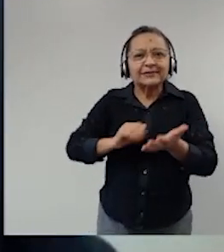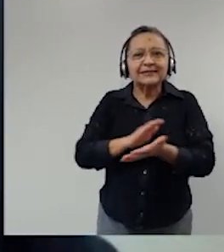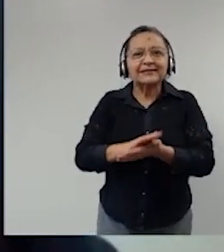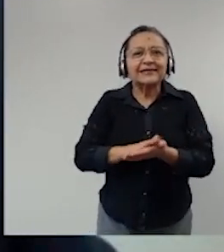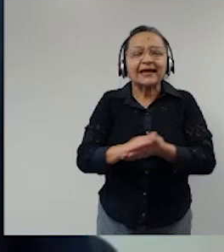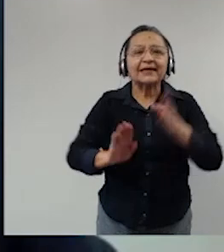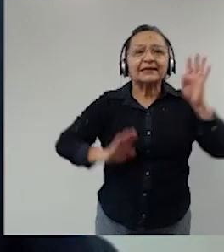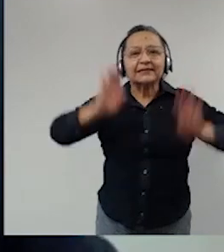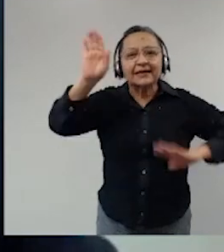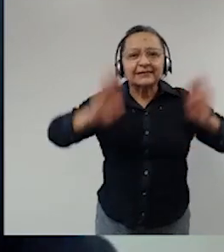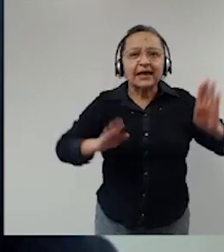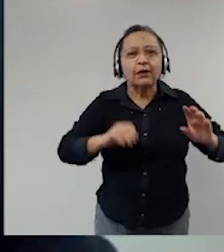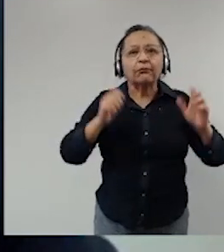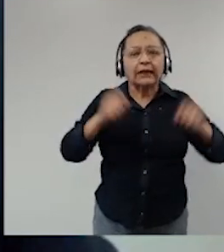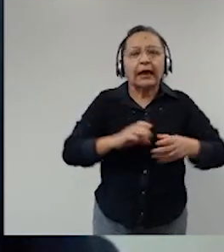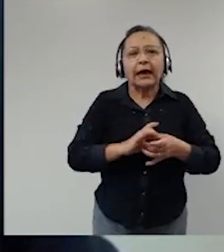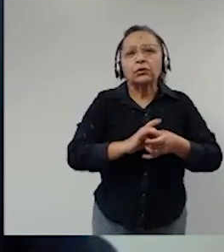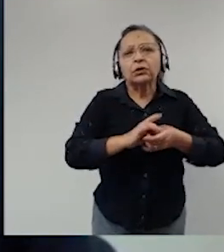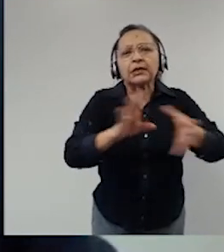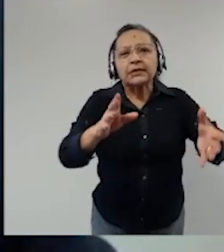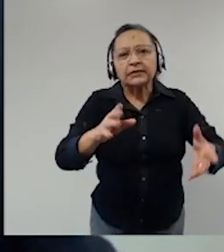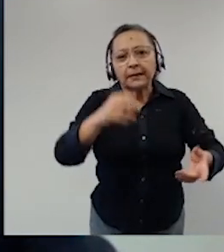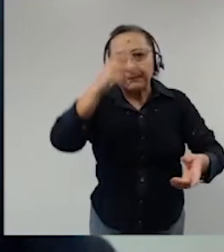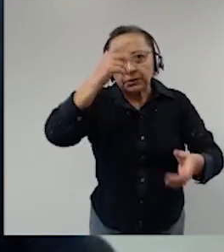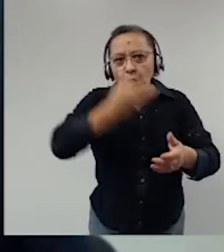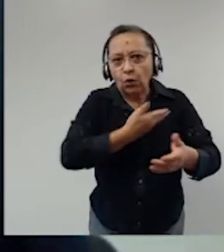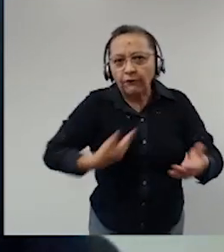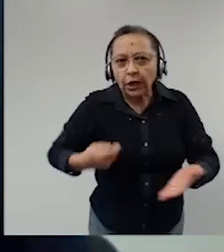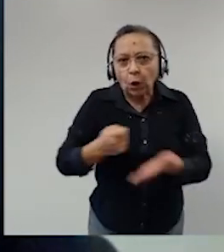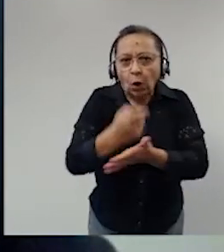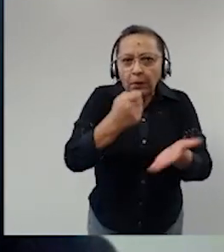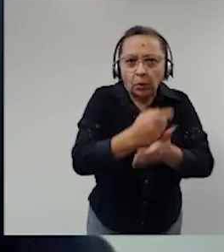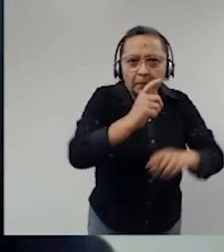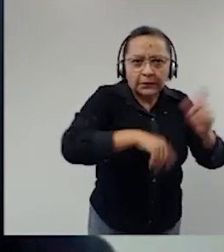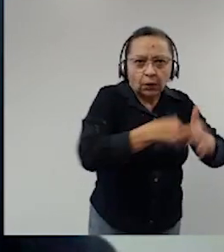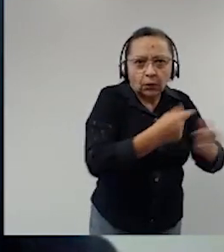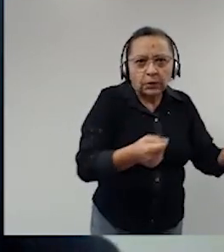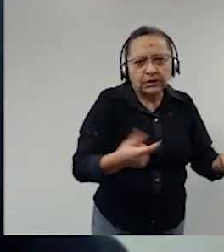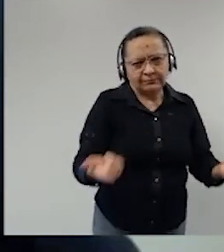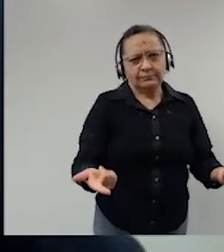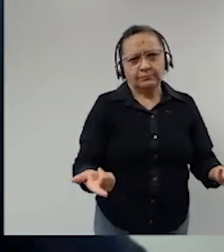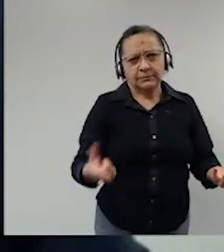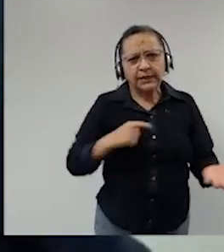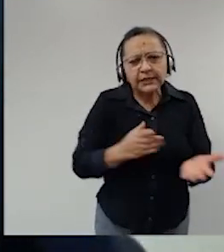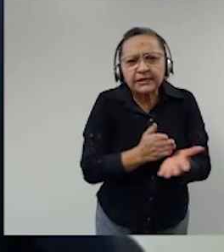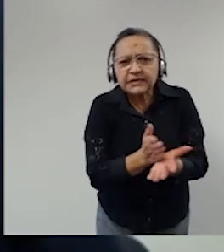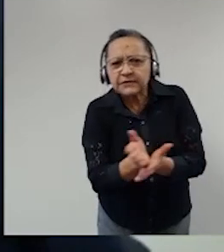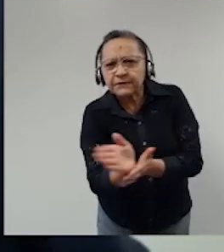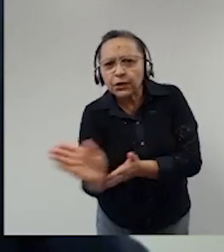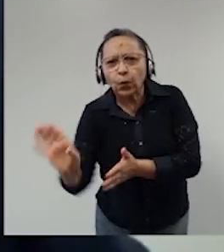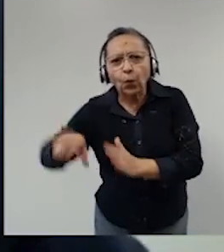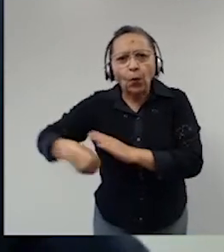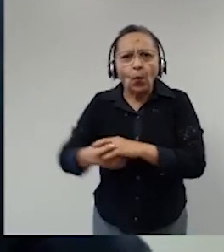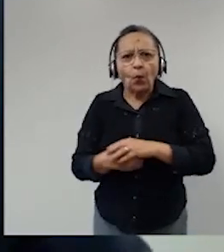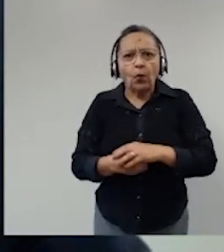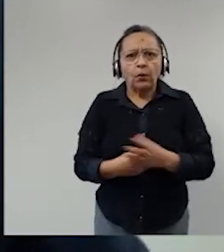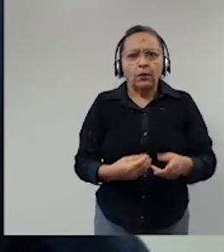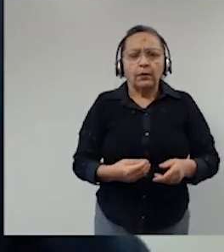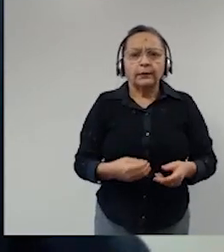para praticar atos aí de superfaturamento em aquisições e compras de medicamentos e de equipamentos,